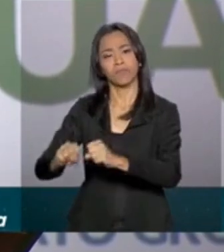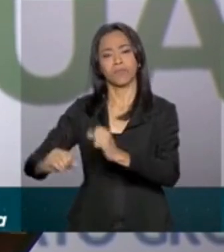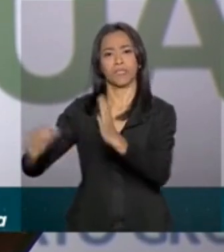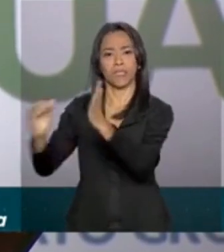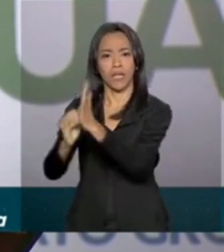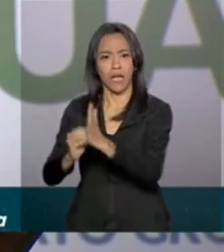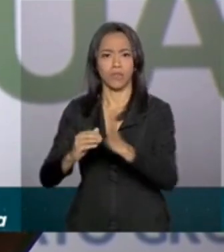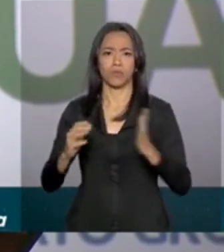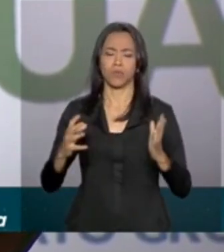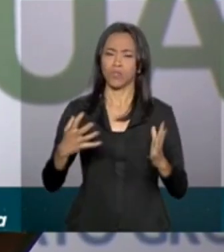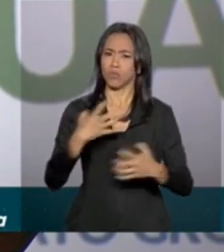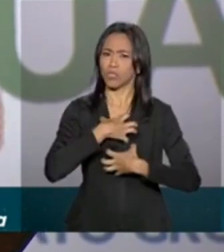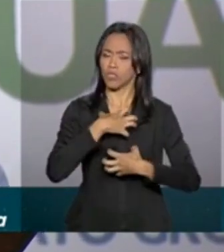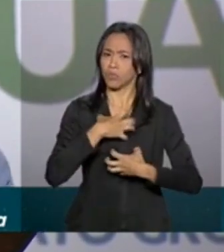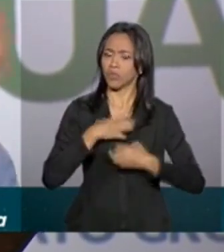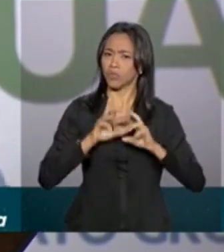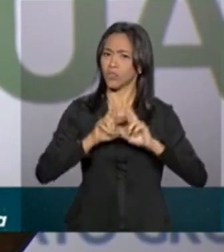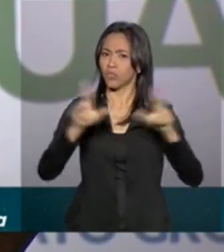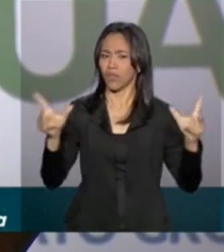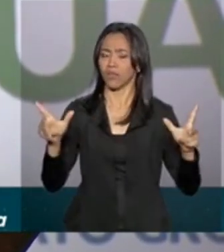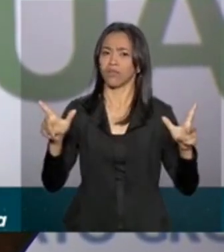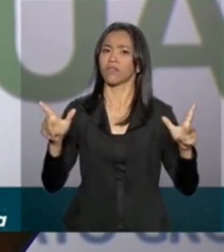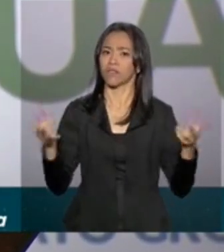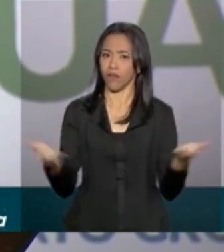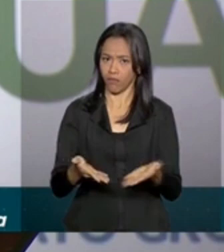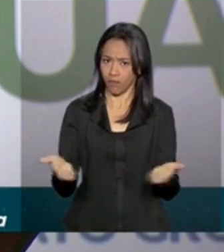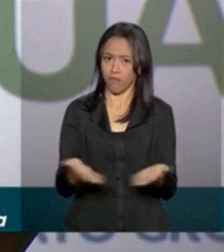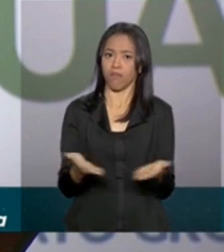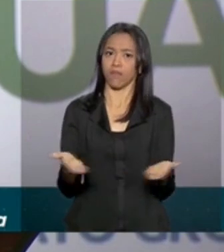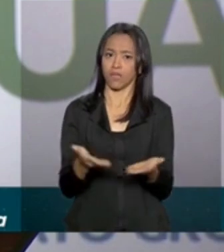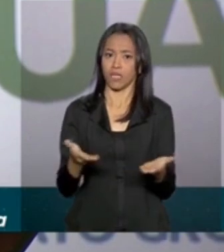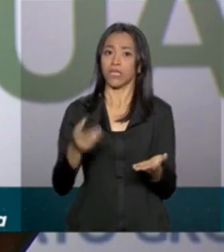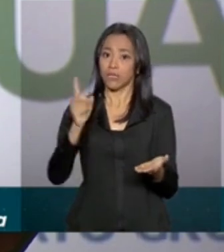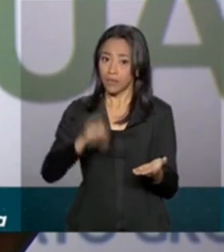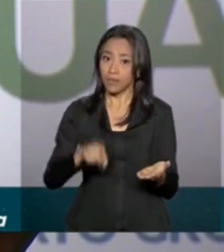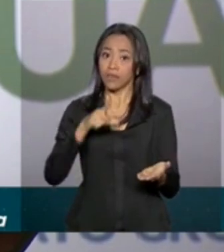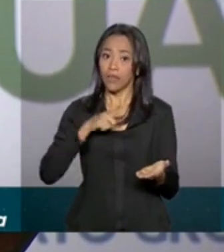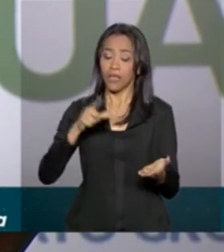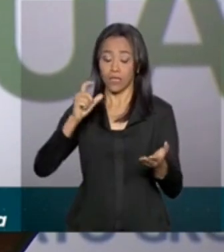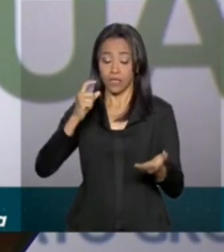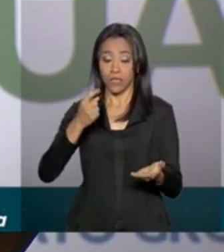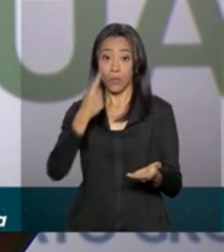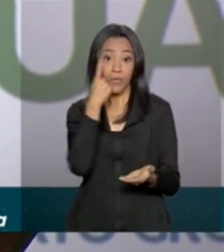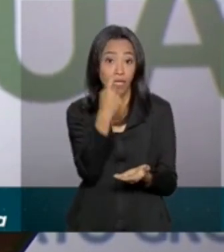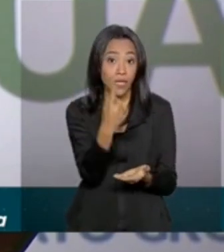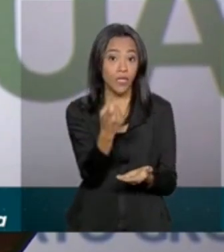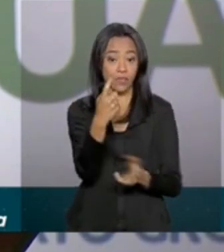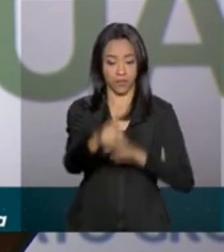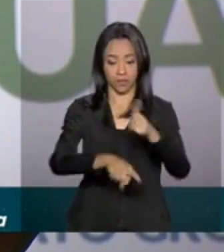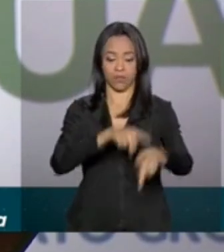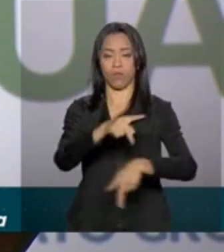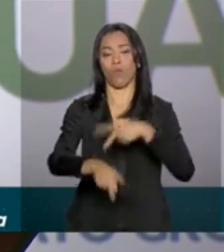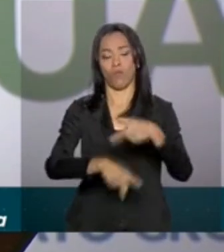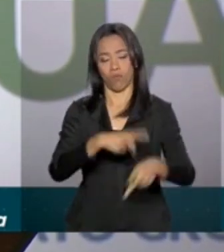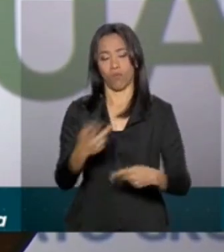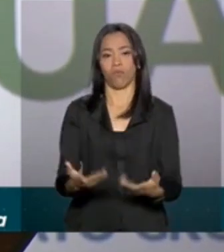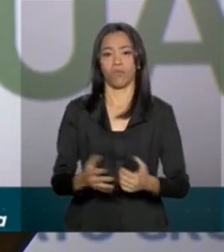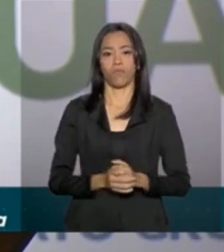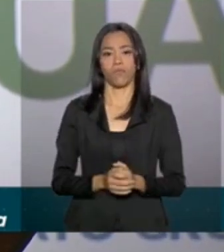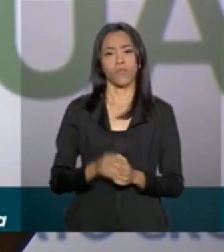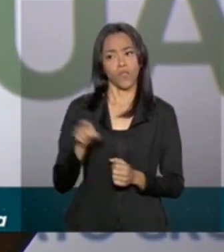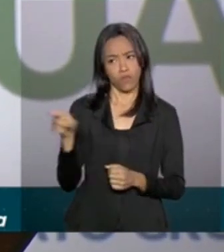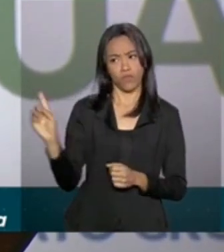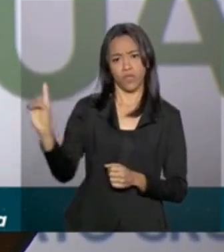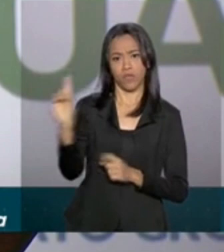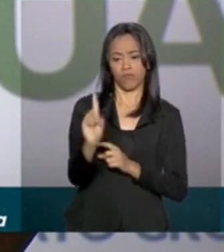espírito diferente, voltado realmente para o interesse popular. Caiado, você falou agora há pouco aqui, como